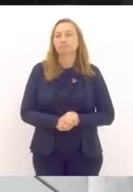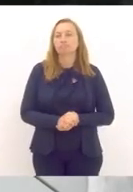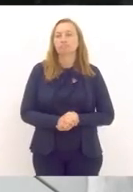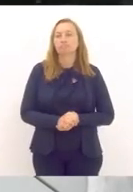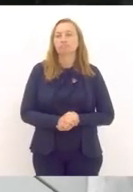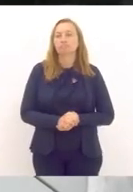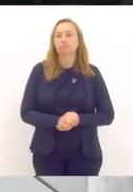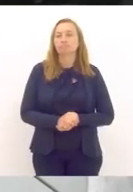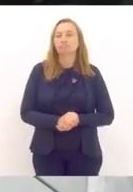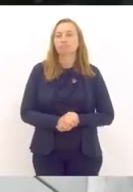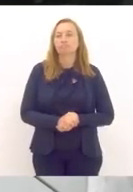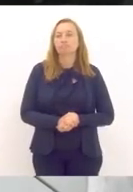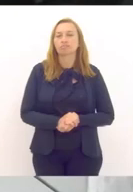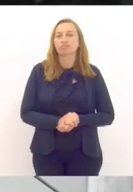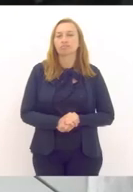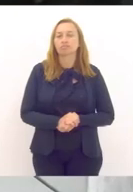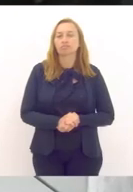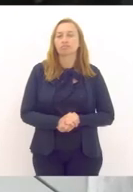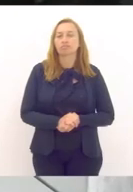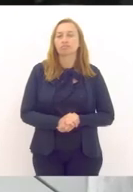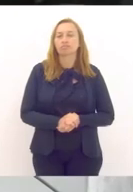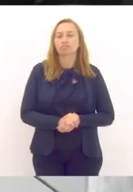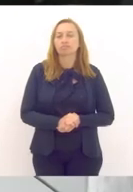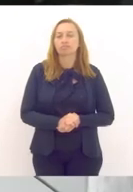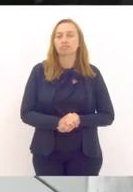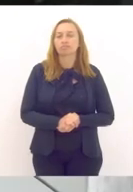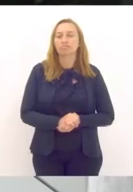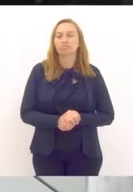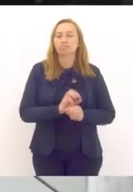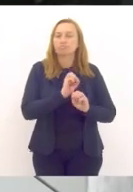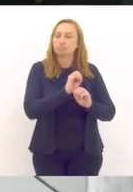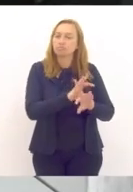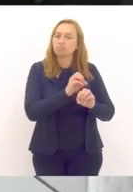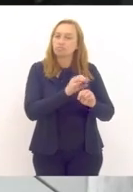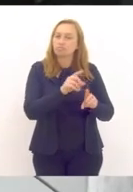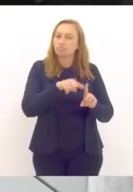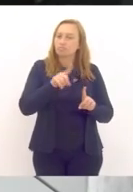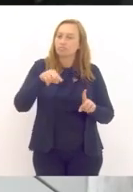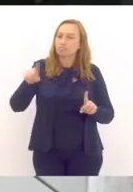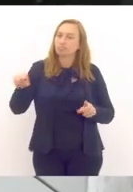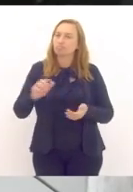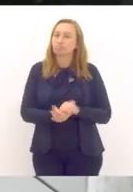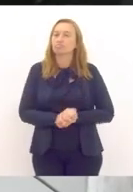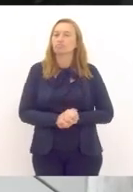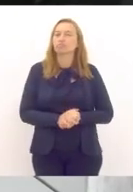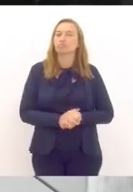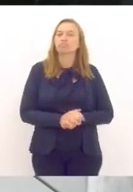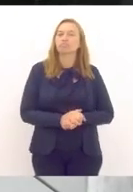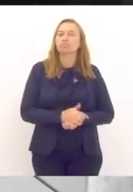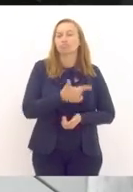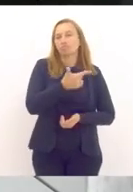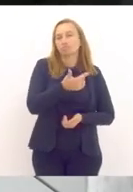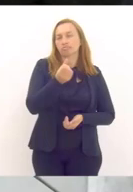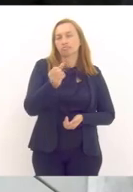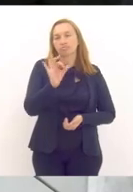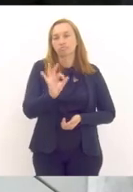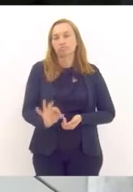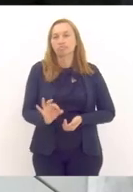dado os índices constitucionais, né, da educação, 25,6% de 25%, saúde